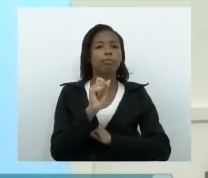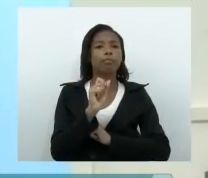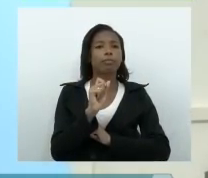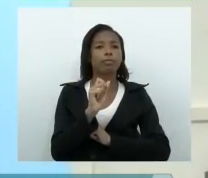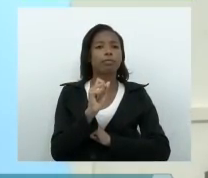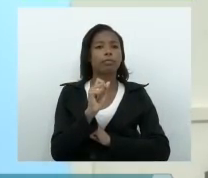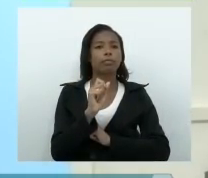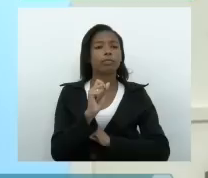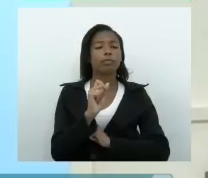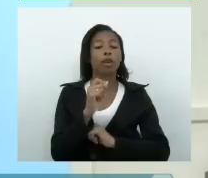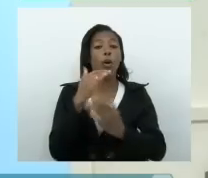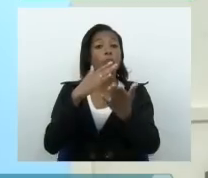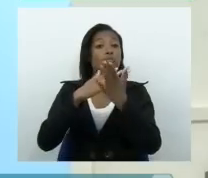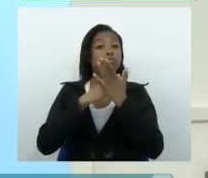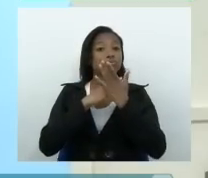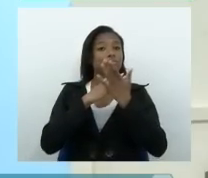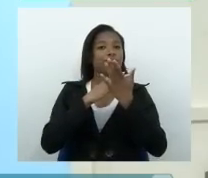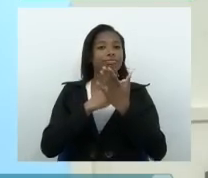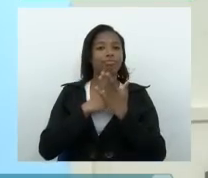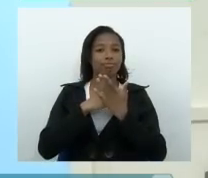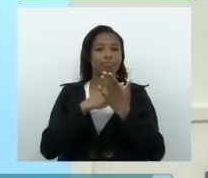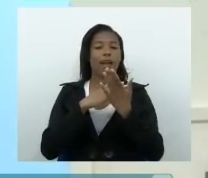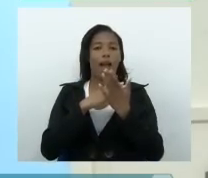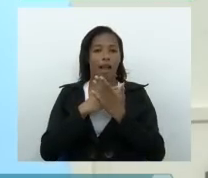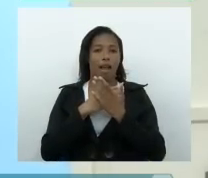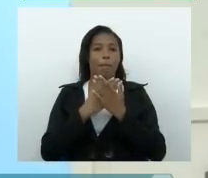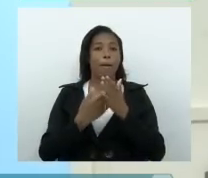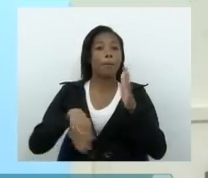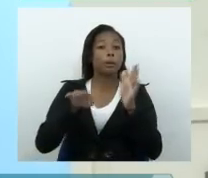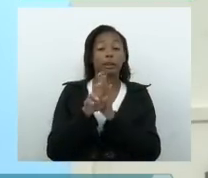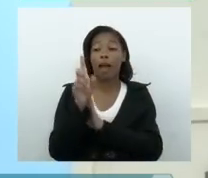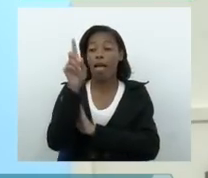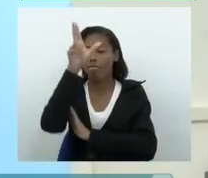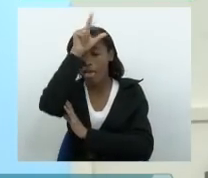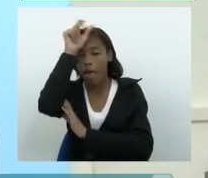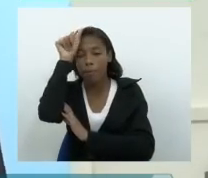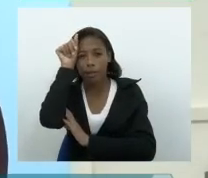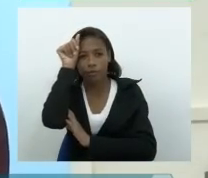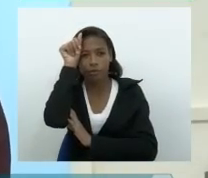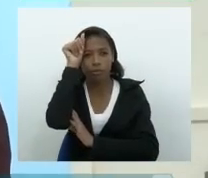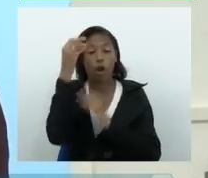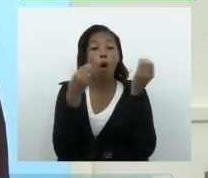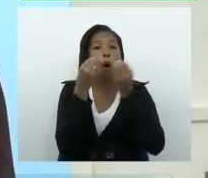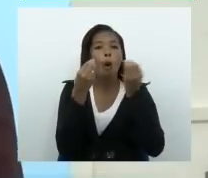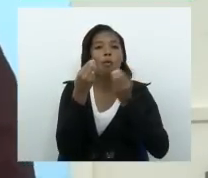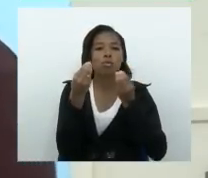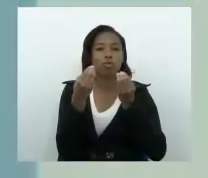articular apoios para chegar até a prefeitura? Candidato Guti, 1 minuto e meio para a sua resposta.